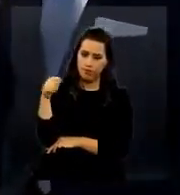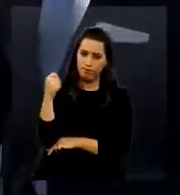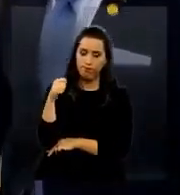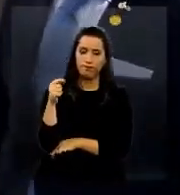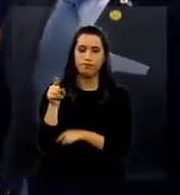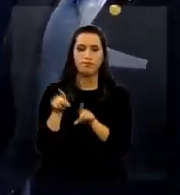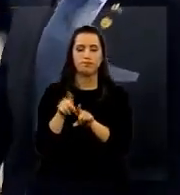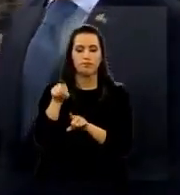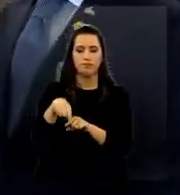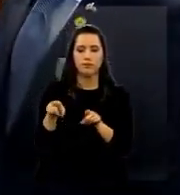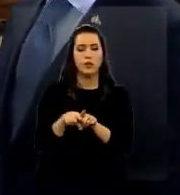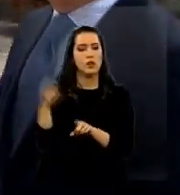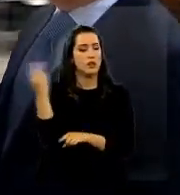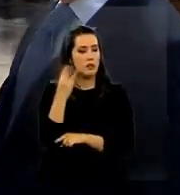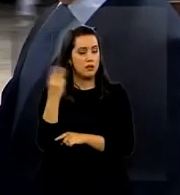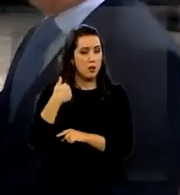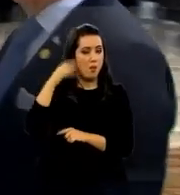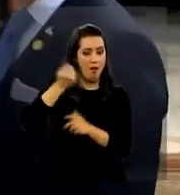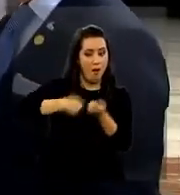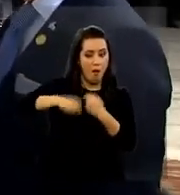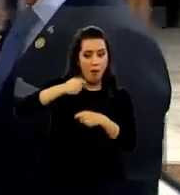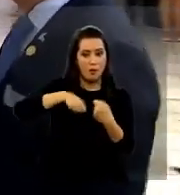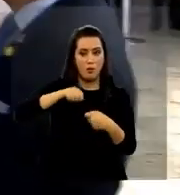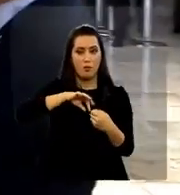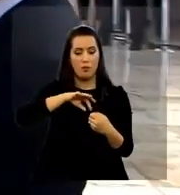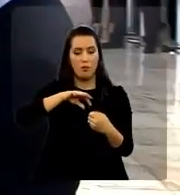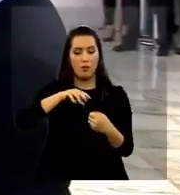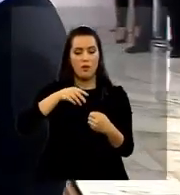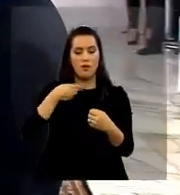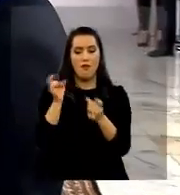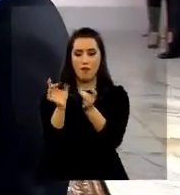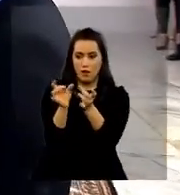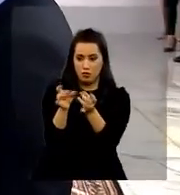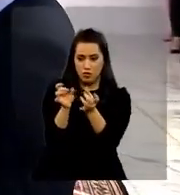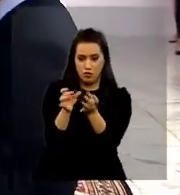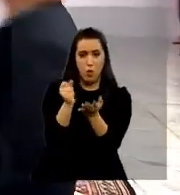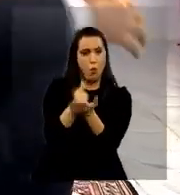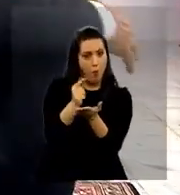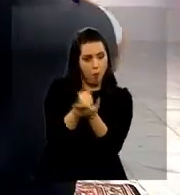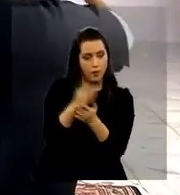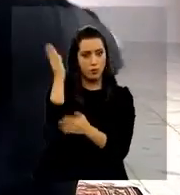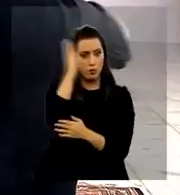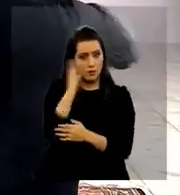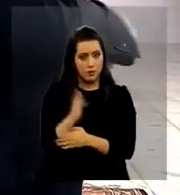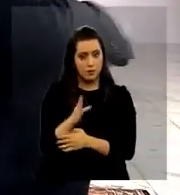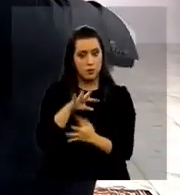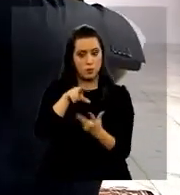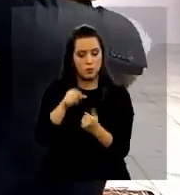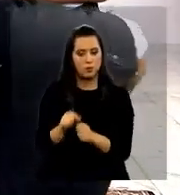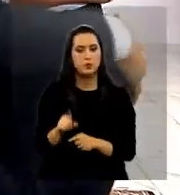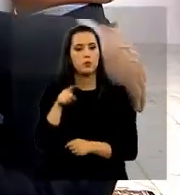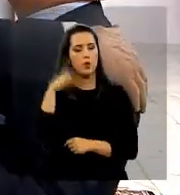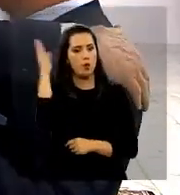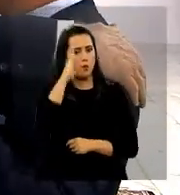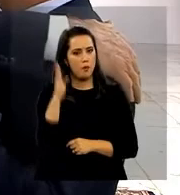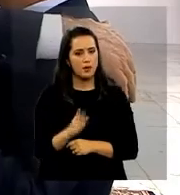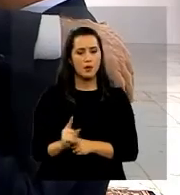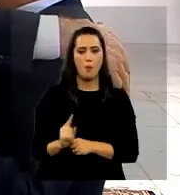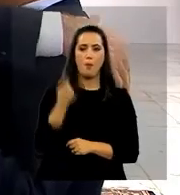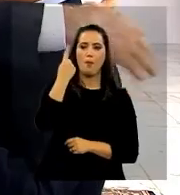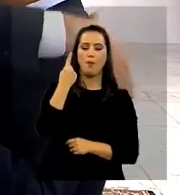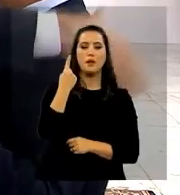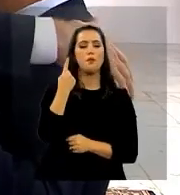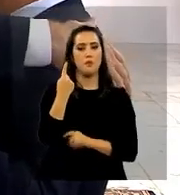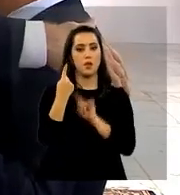Argentina, terceiro maior parceiro comercial do Brasil no mundo, depois de China e Estados Unidos. Já o Brasil é o primeiro parceiro comercial